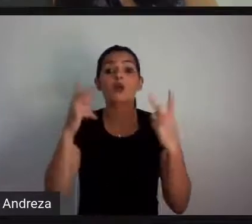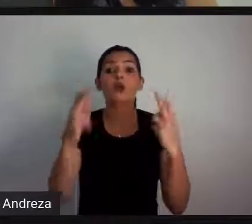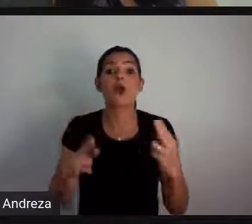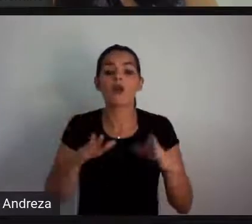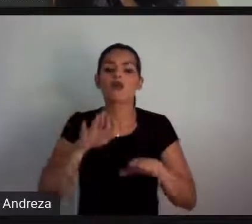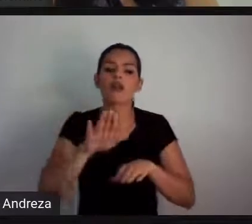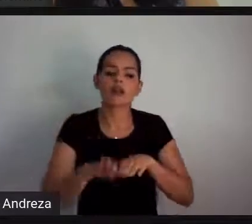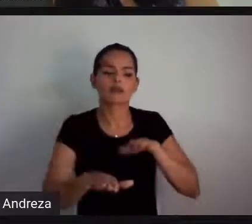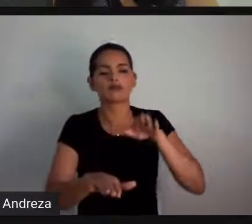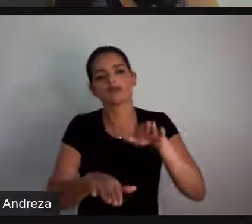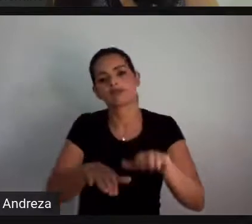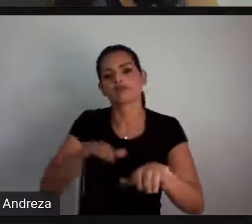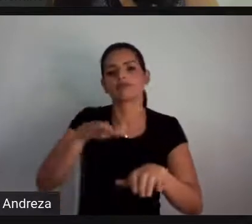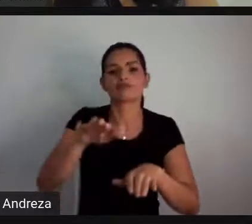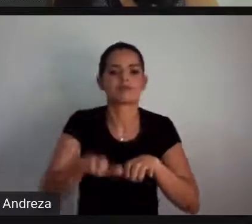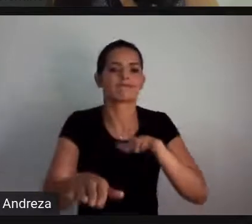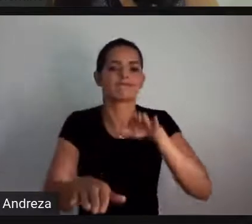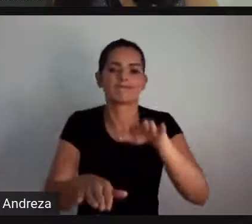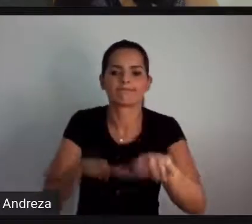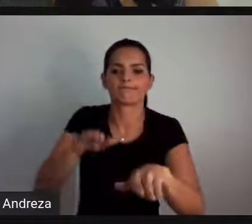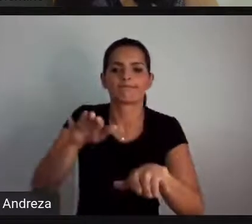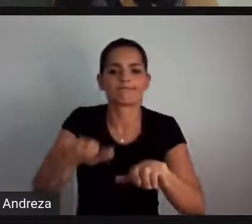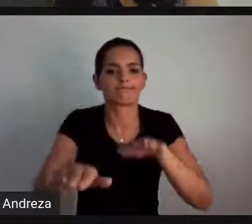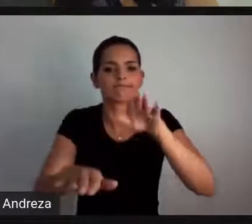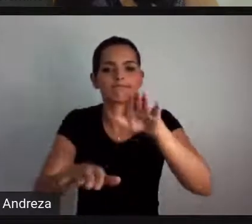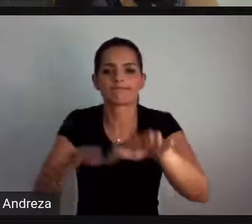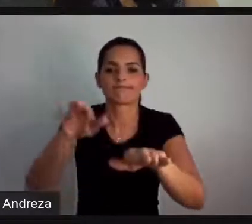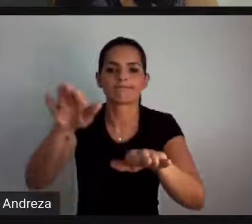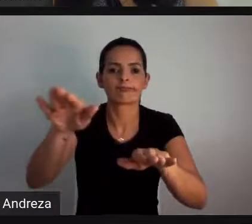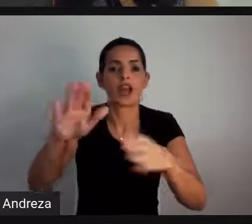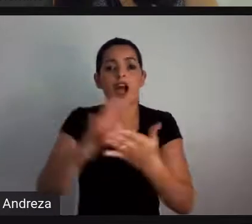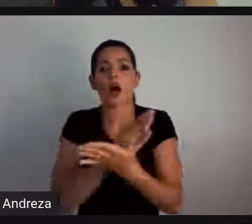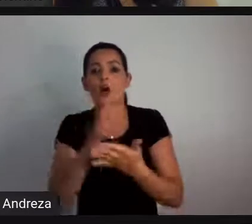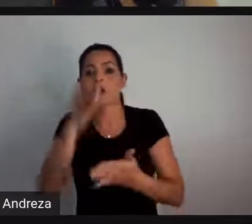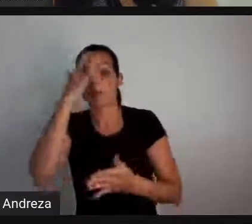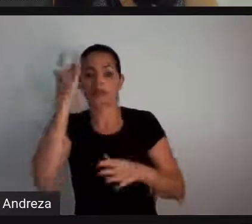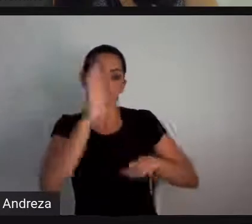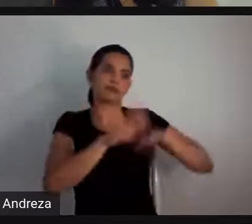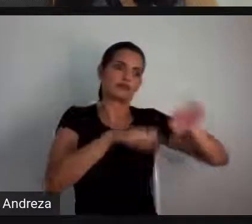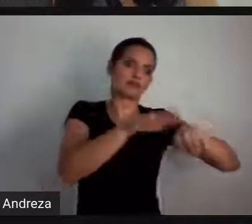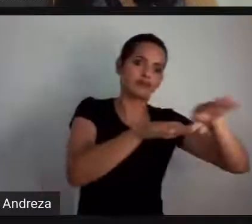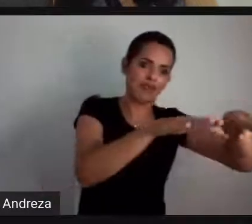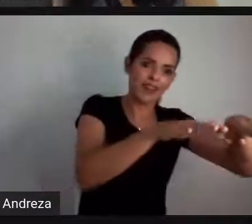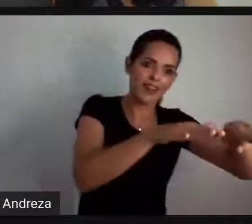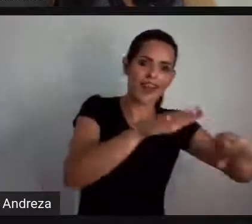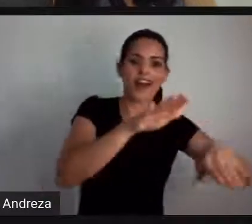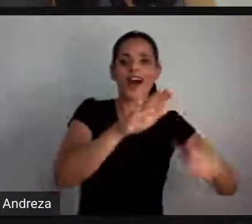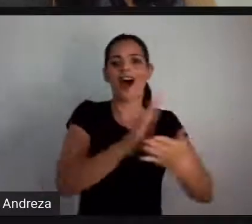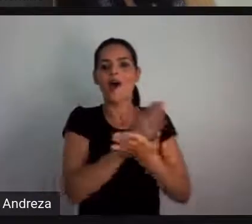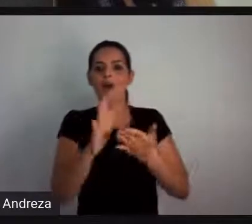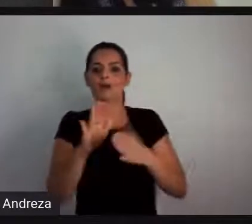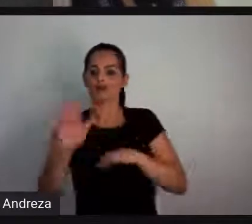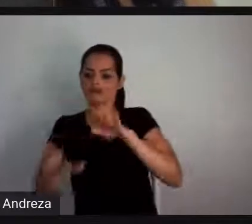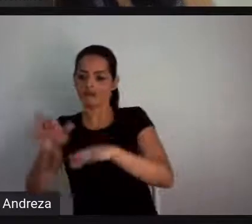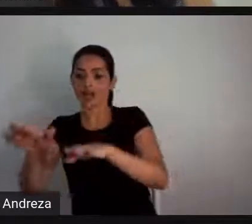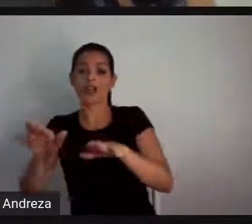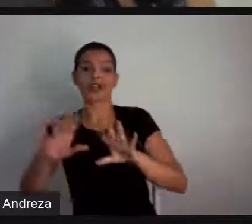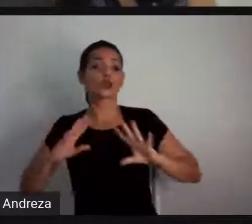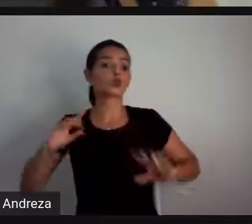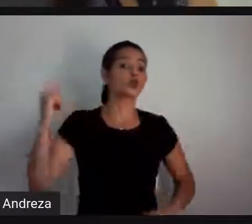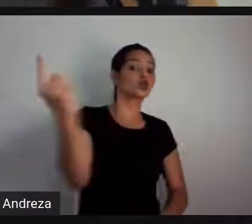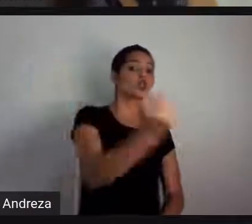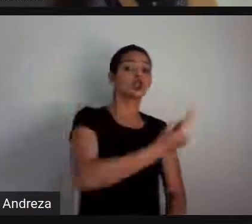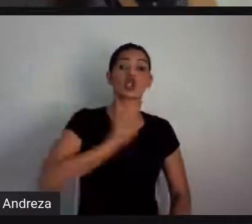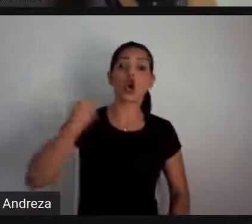convidados a essa caminhada, né? Uns podem estar um pouquinho mais na frente, mas, gente, não tem... Todos estamos na mesma caminhada,